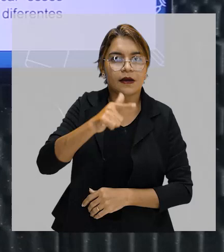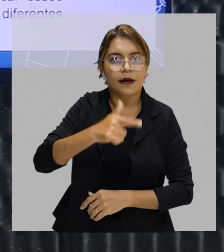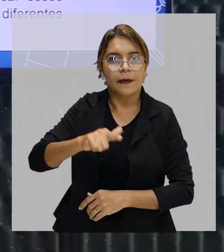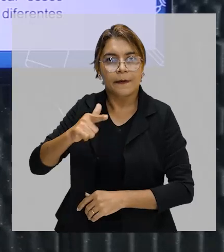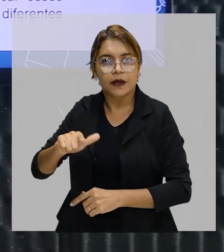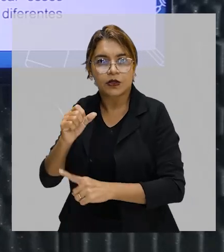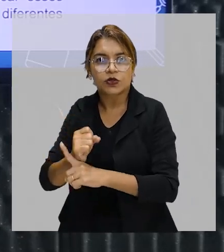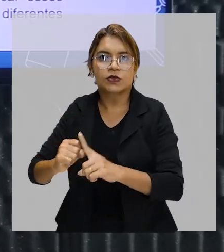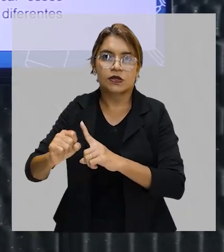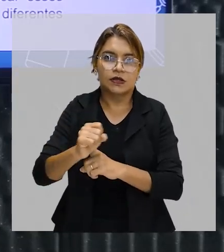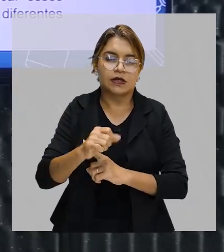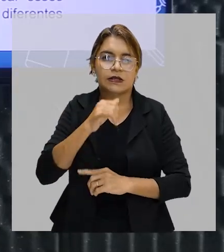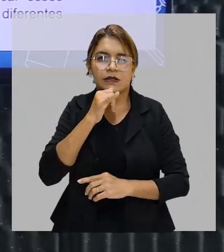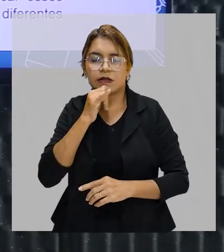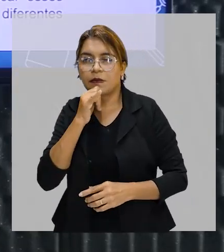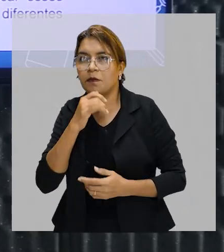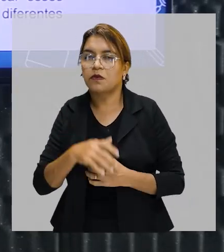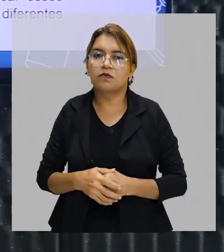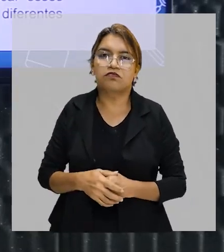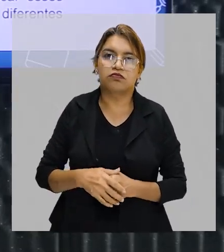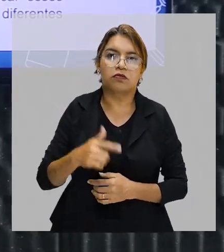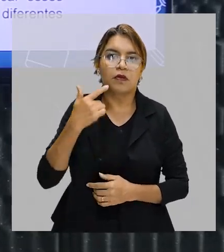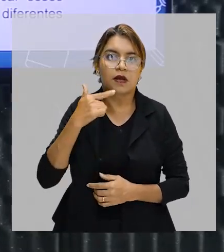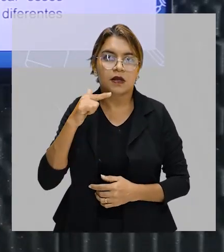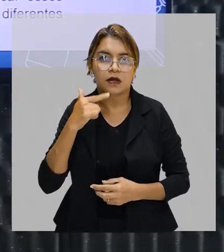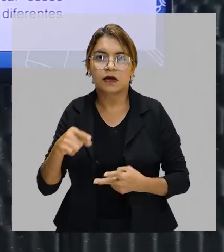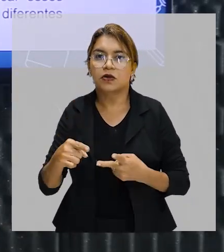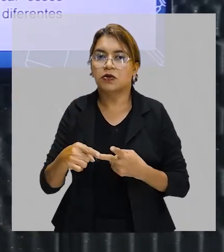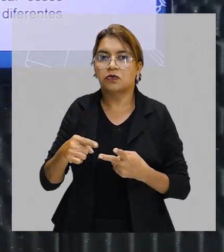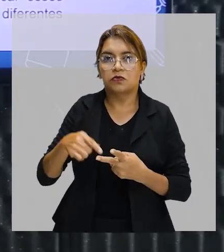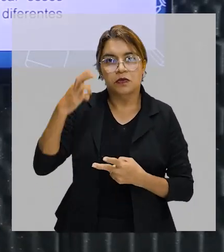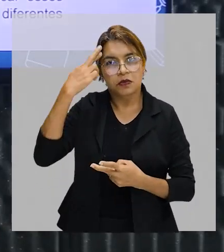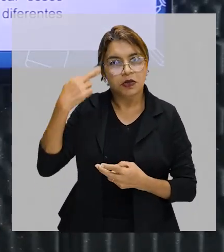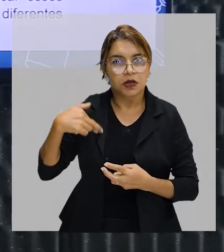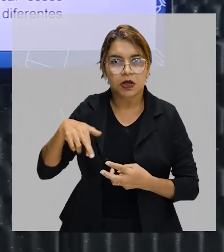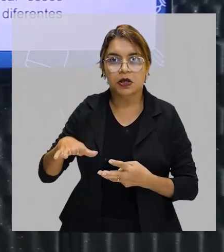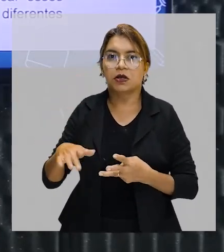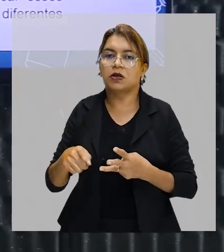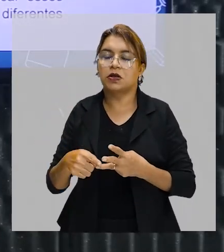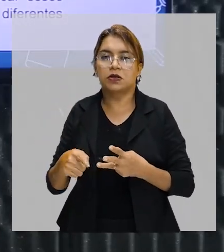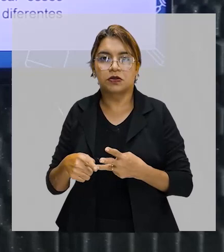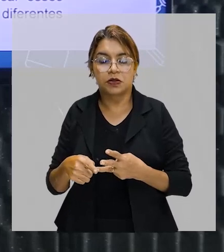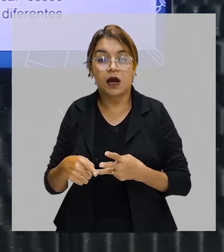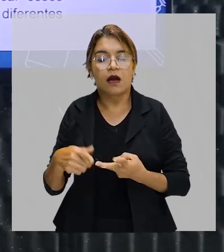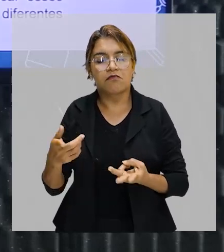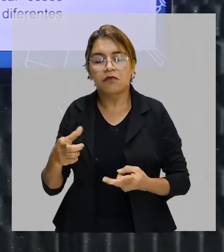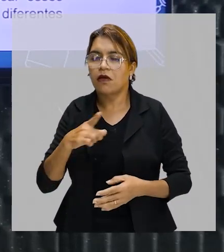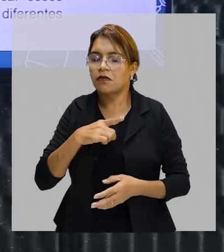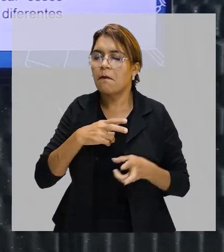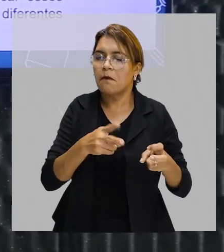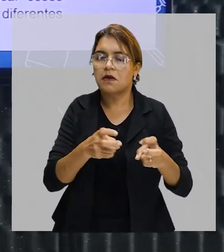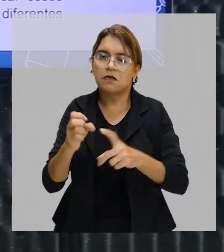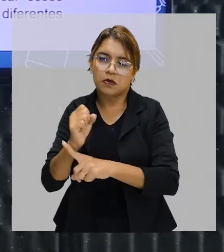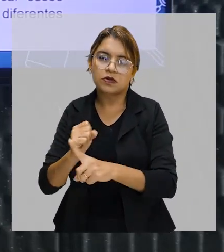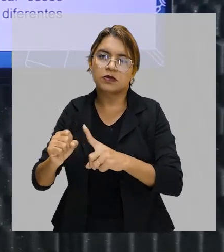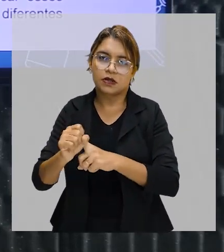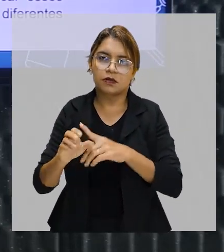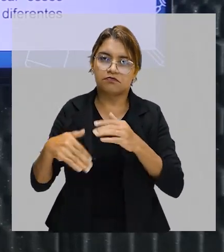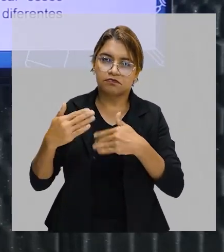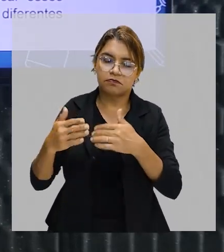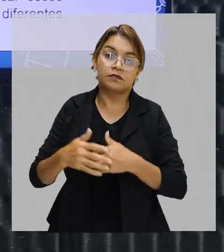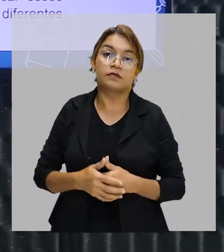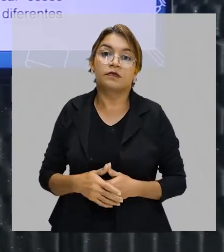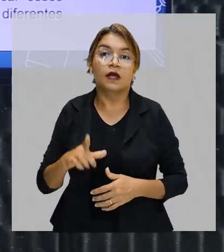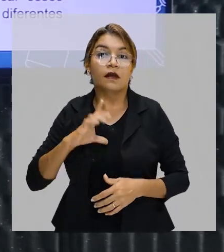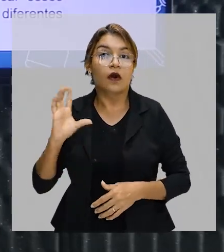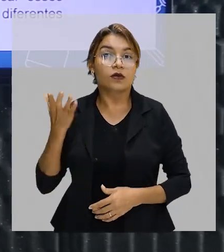A existência, por exemplo, de um idioma, de um sistema de crenças, de uma religião, são coisas que a gente percebe em várias sociedades. Os